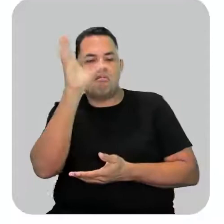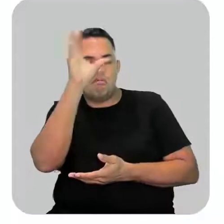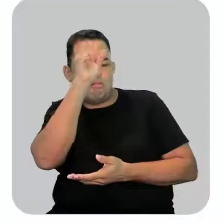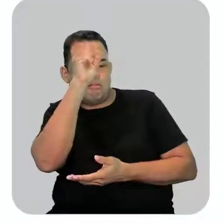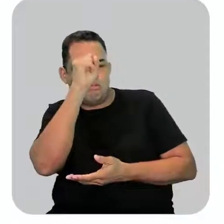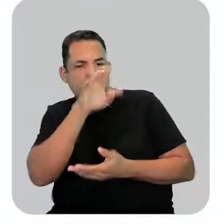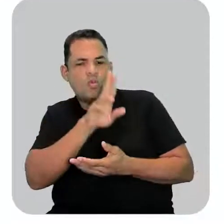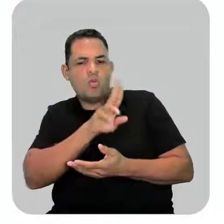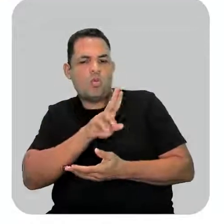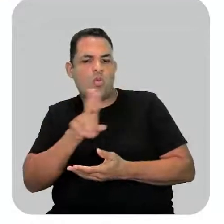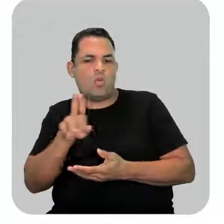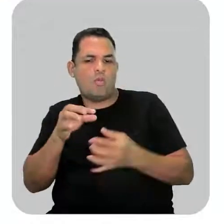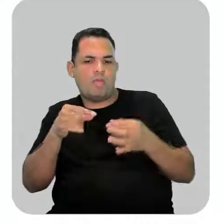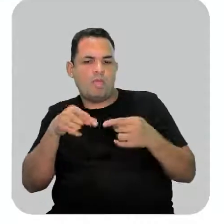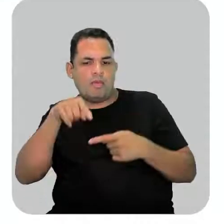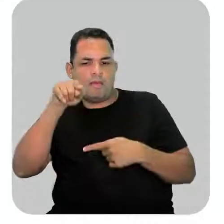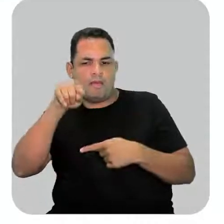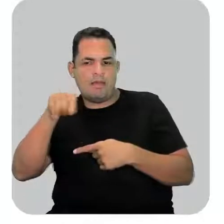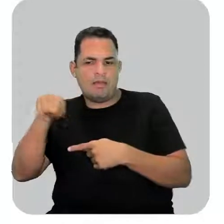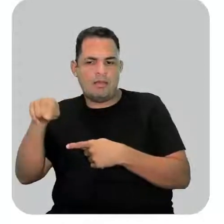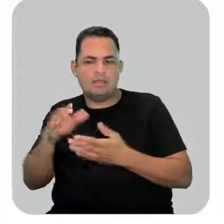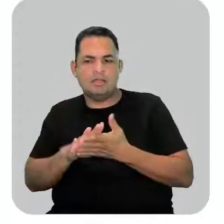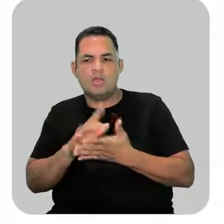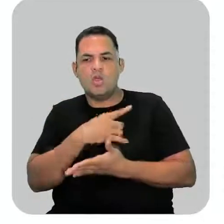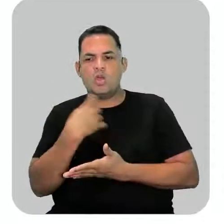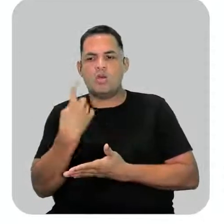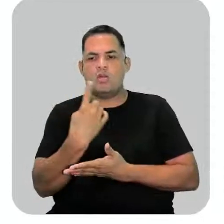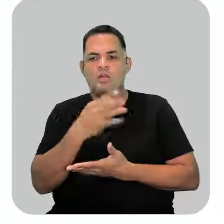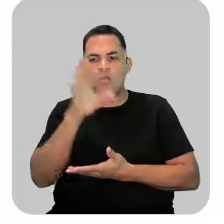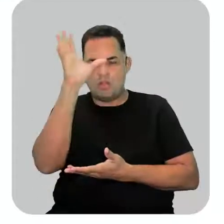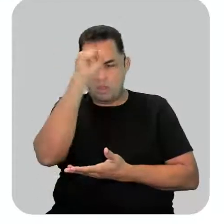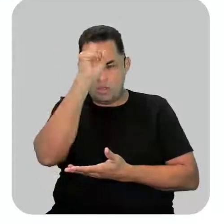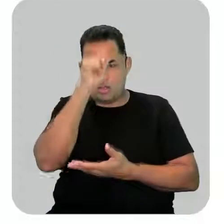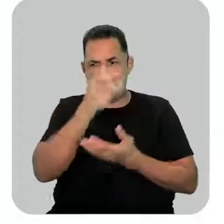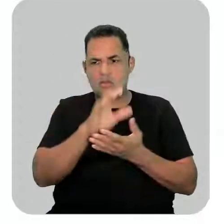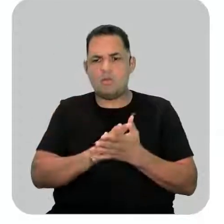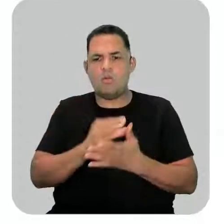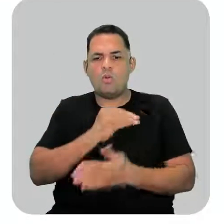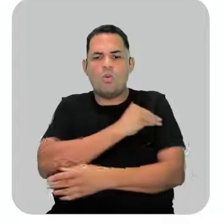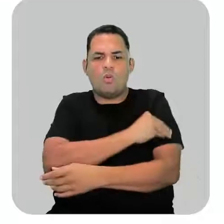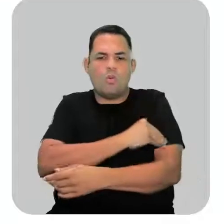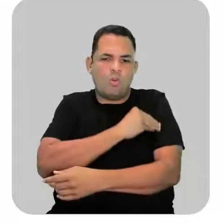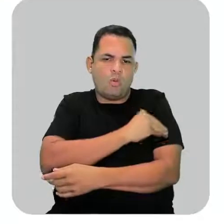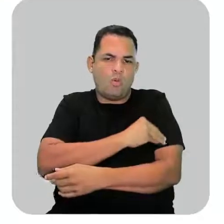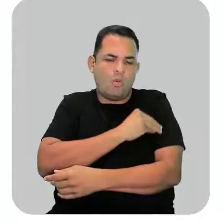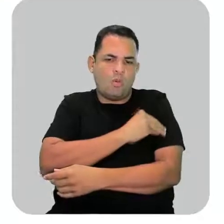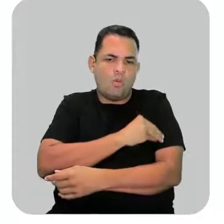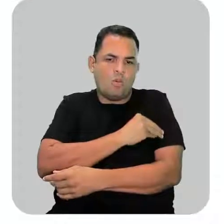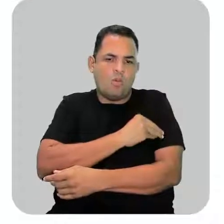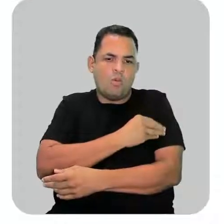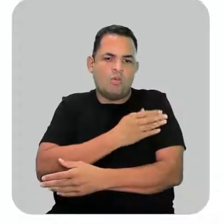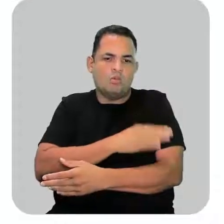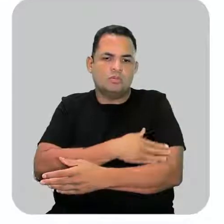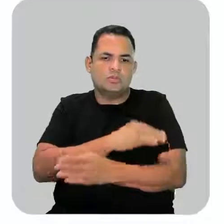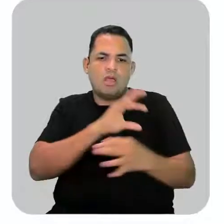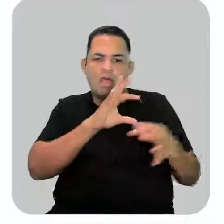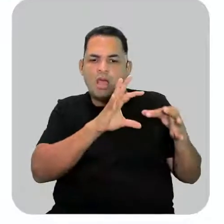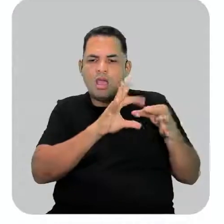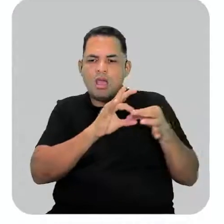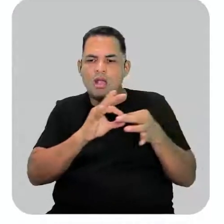cadeias ramificadas e agora a gente está aprendendo a dar o nome de álcools que estão em